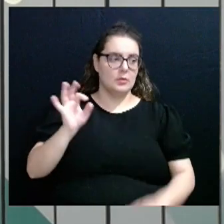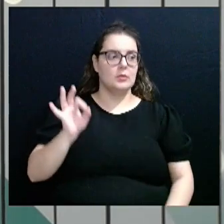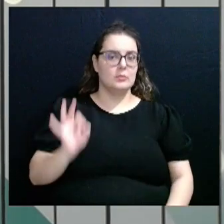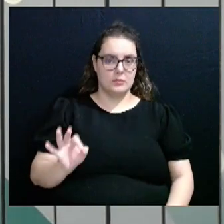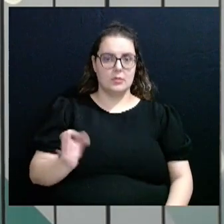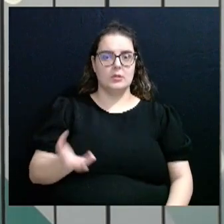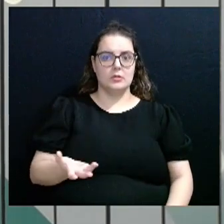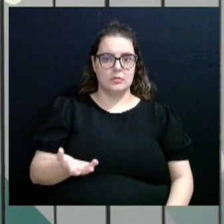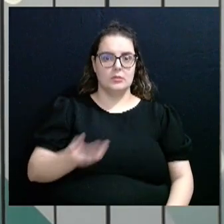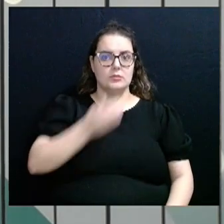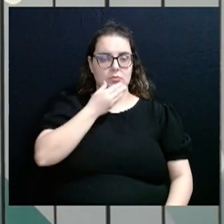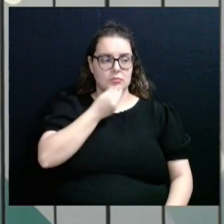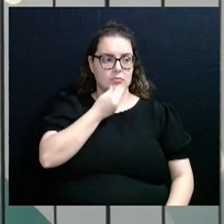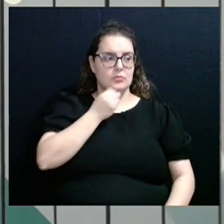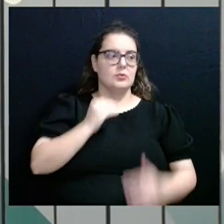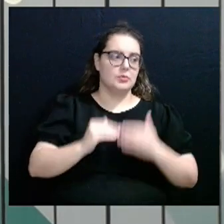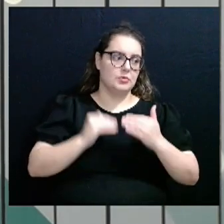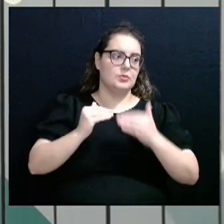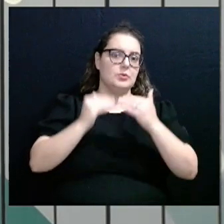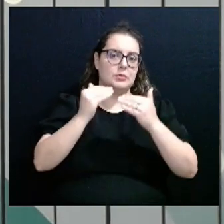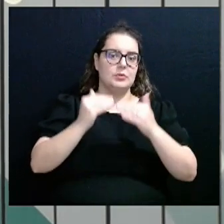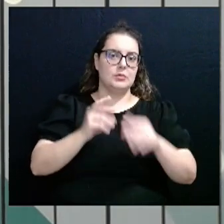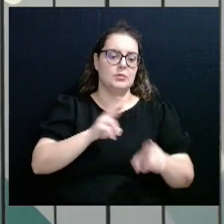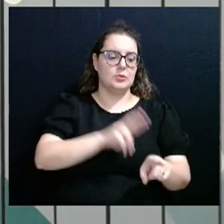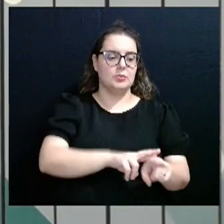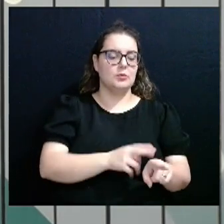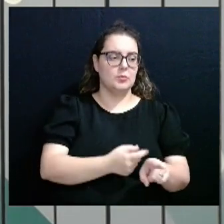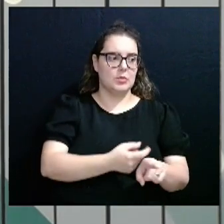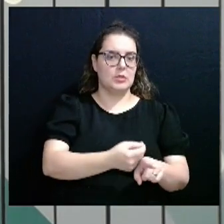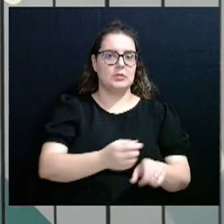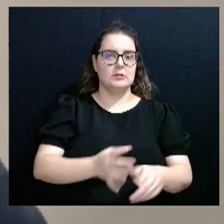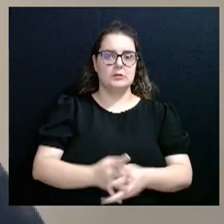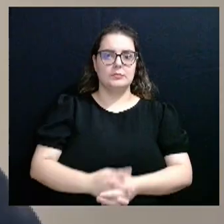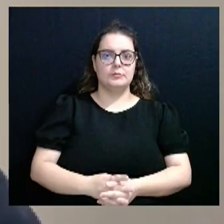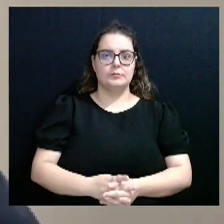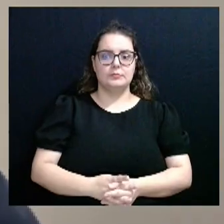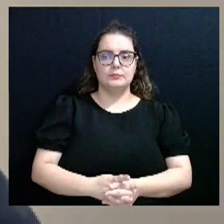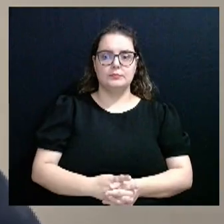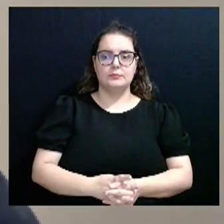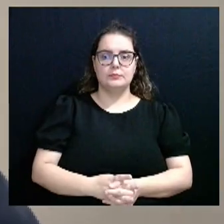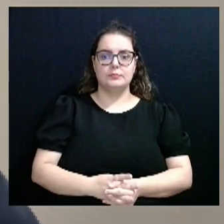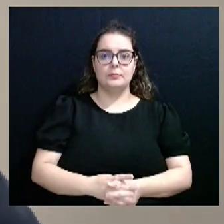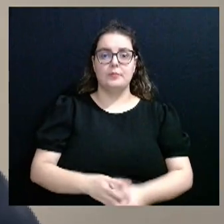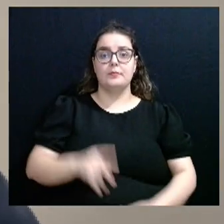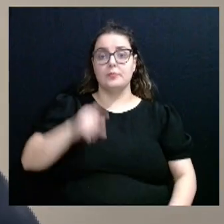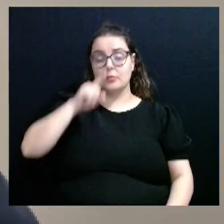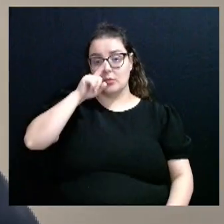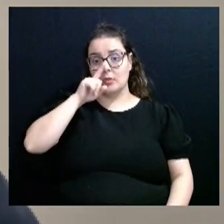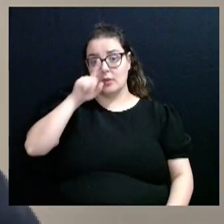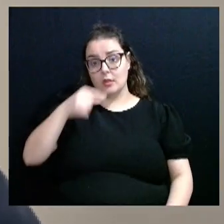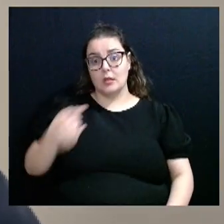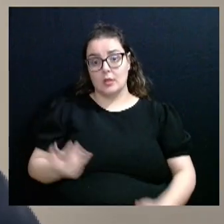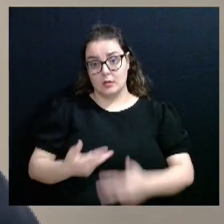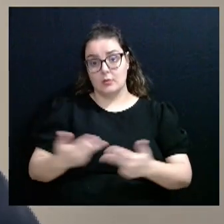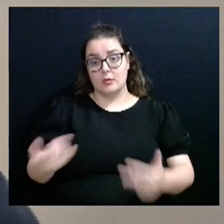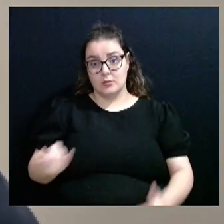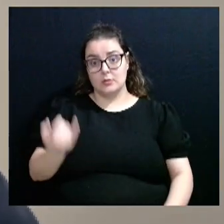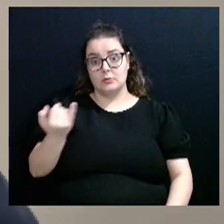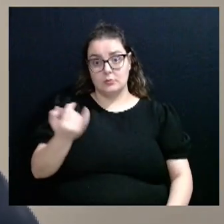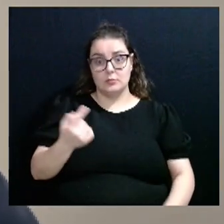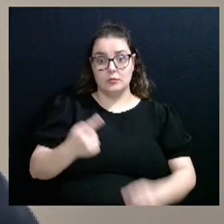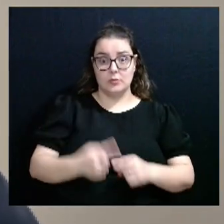homem desenvolver o câncer de próstata? O fator de risco é uma coisa muito importante, né? Porque